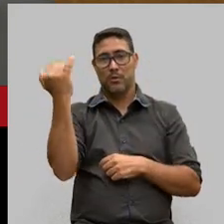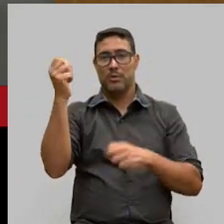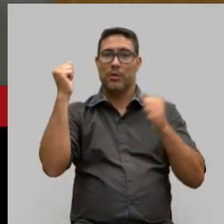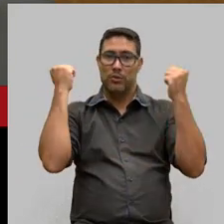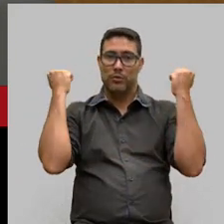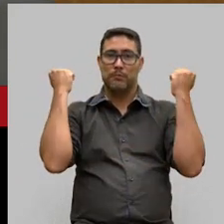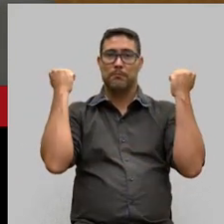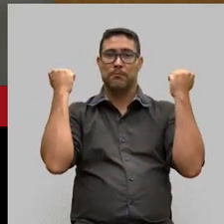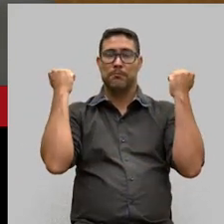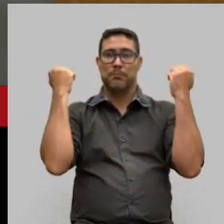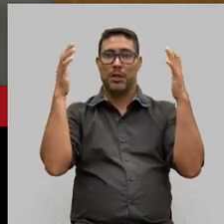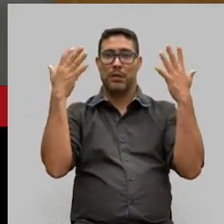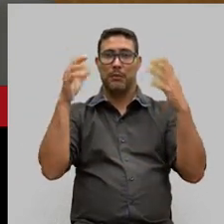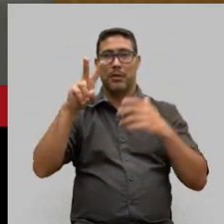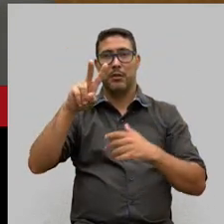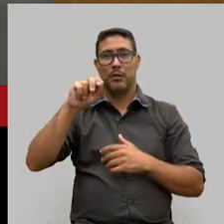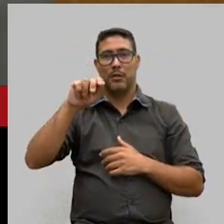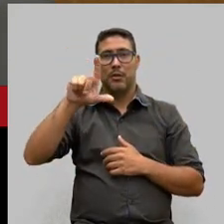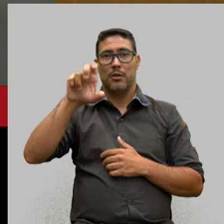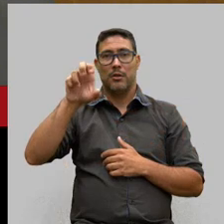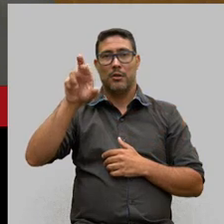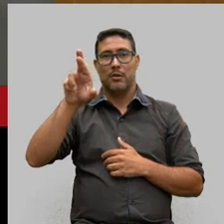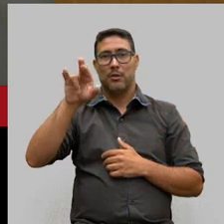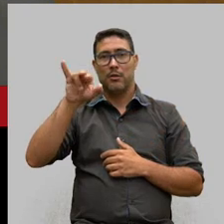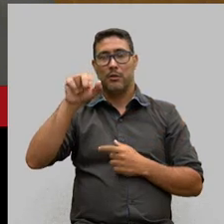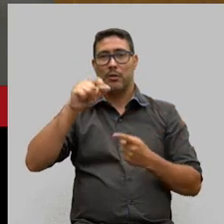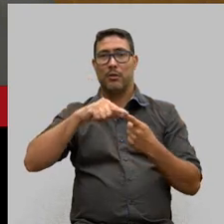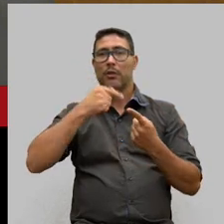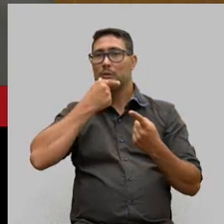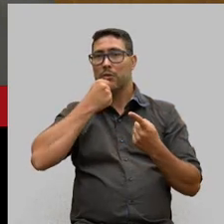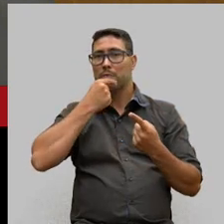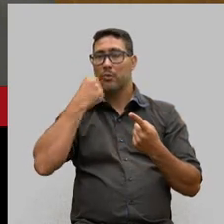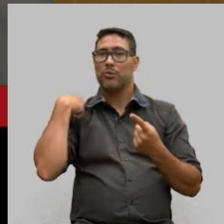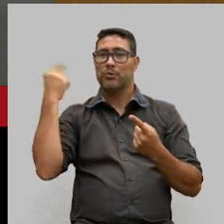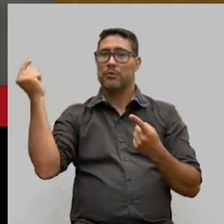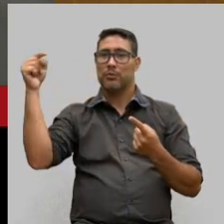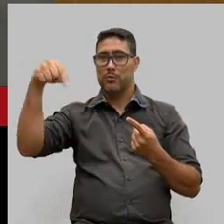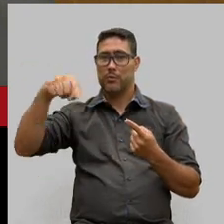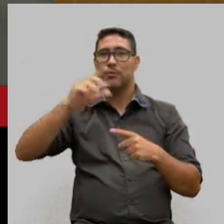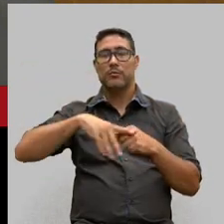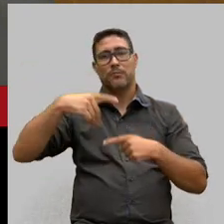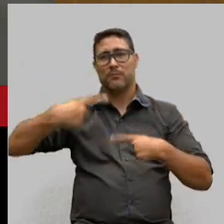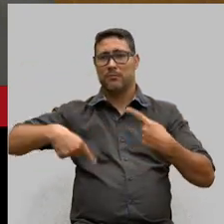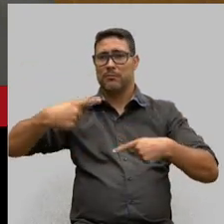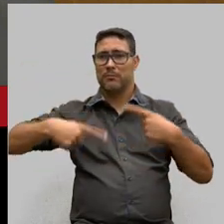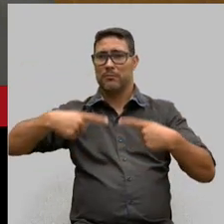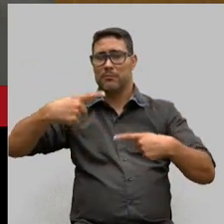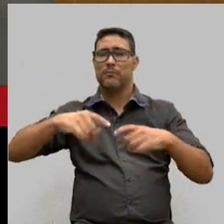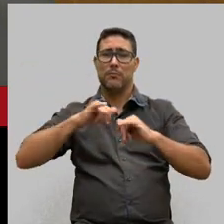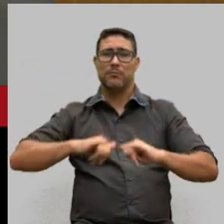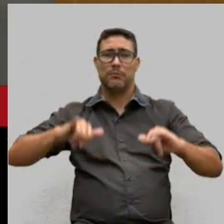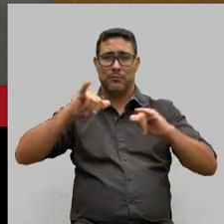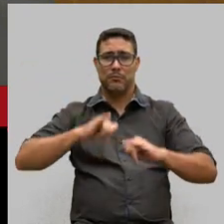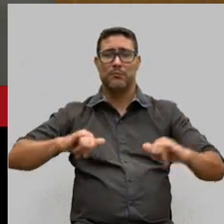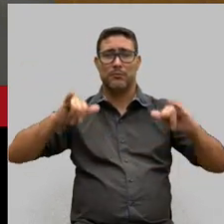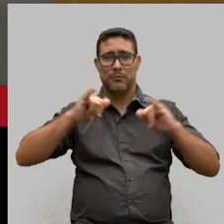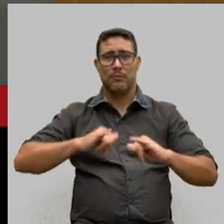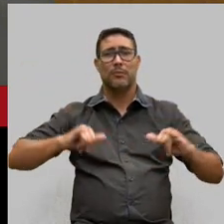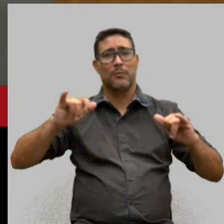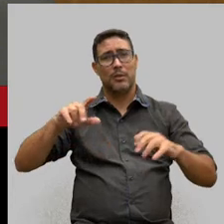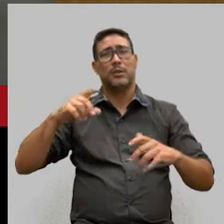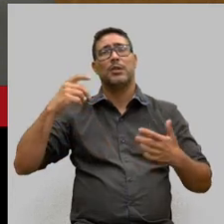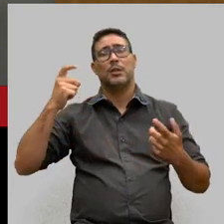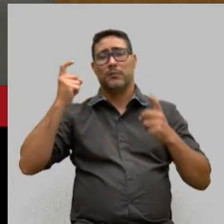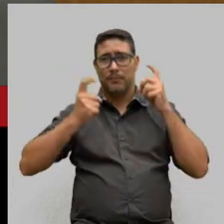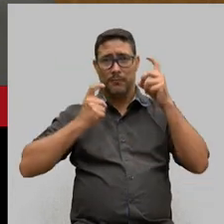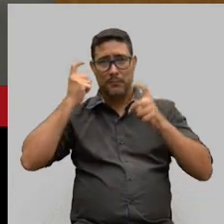PR Valera para o moço que tava ali na Tribuna discutindo e alertando a preocupação com as